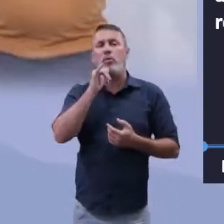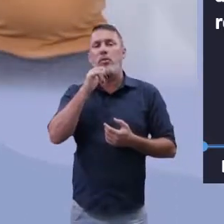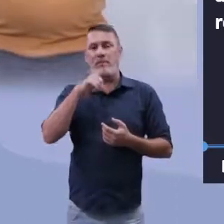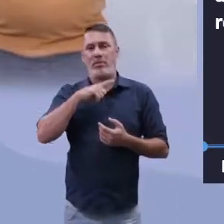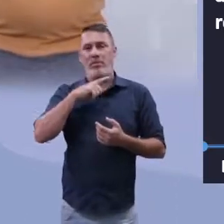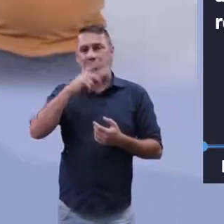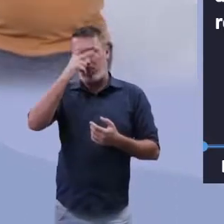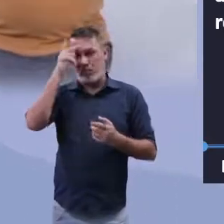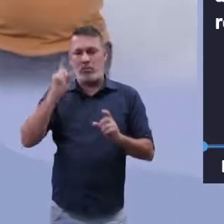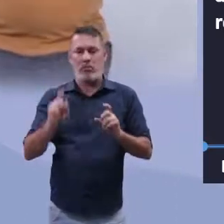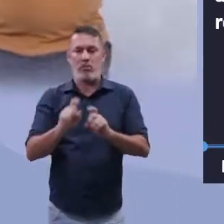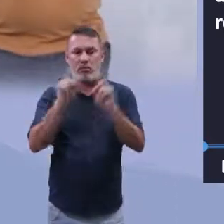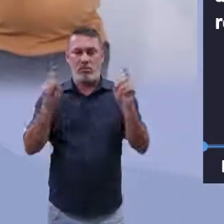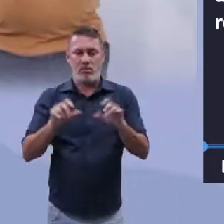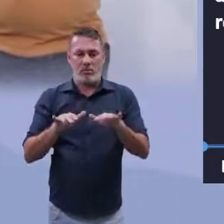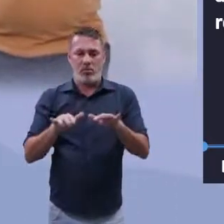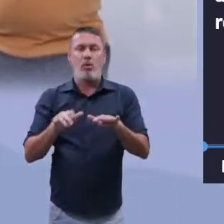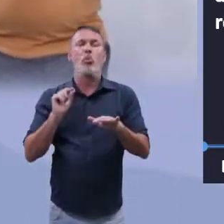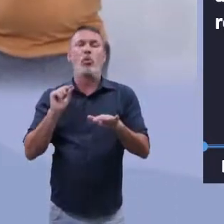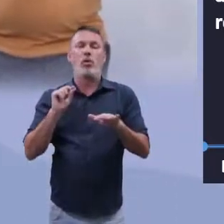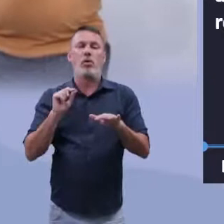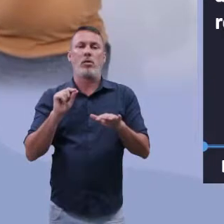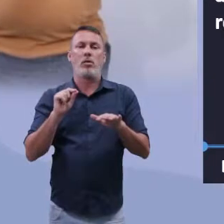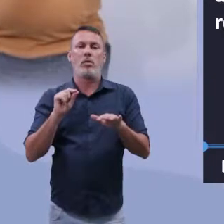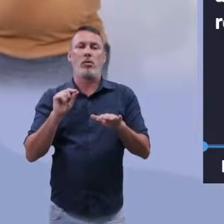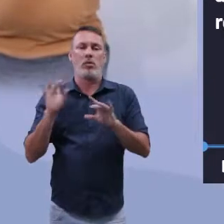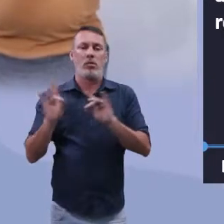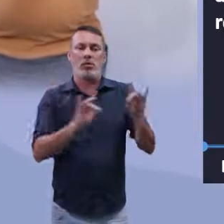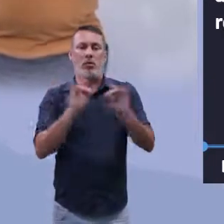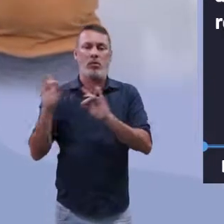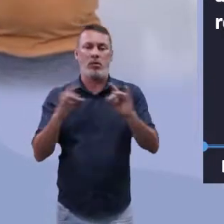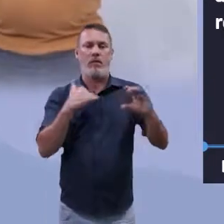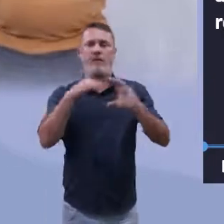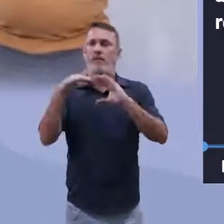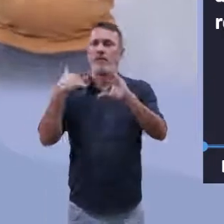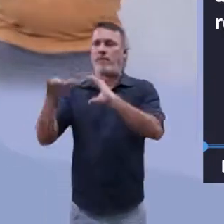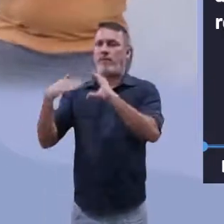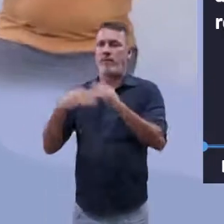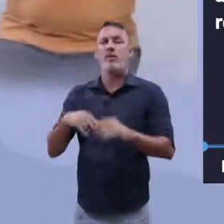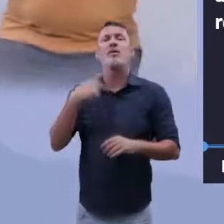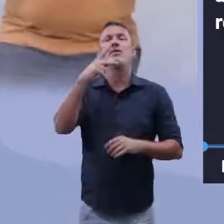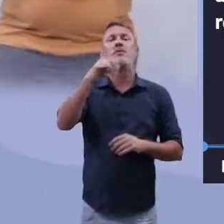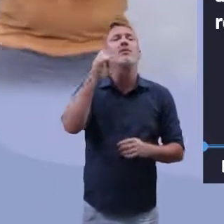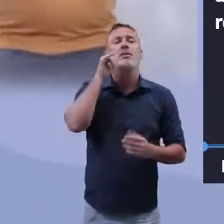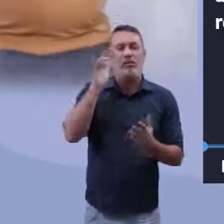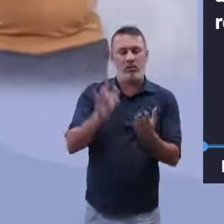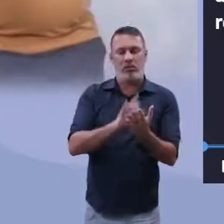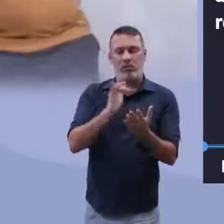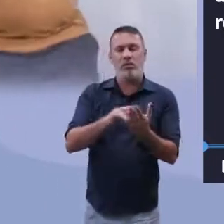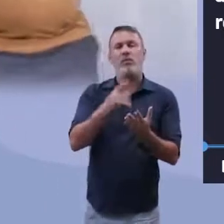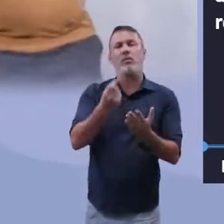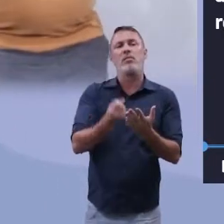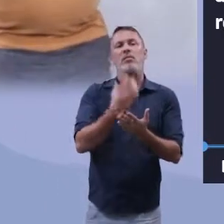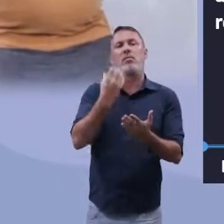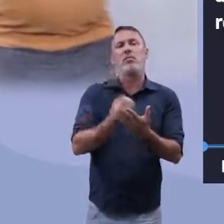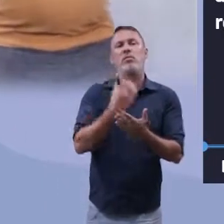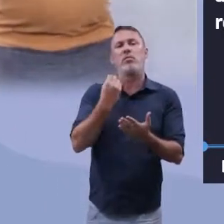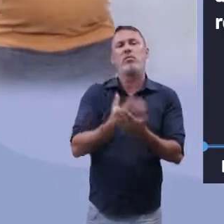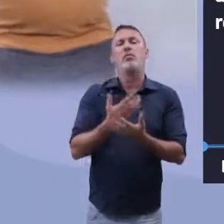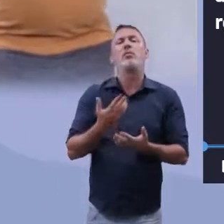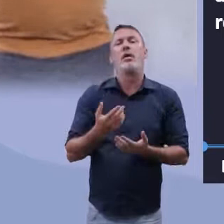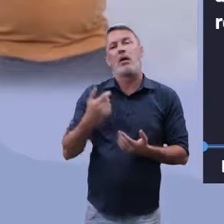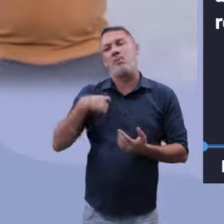do internauta compartilhar. Quantas notícias você já recebeu no celular? Peguei uma notícia aqui,